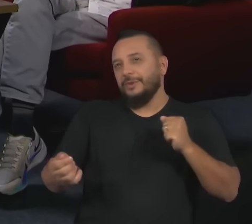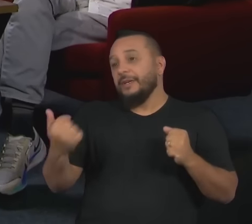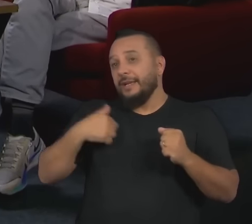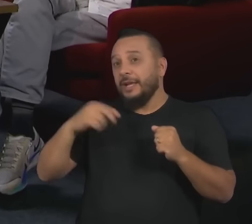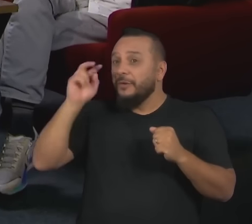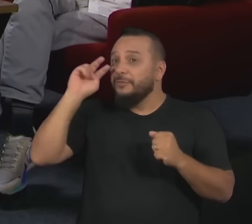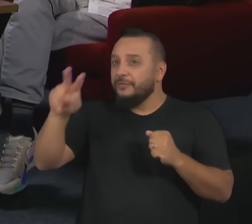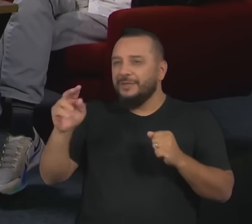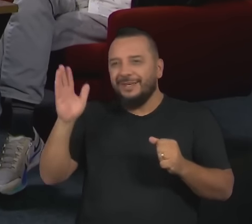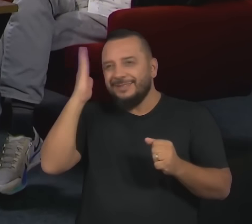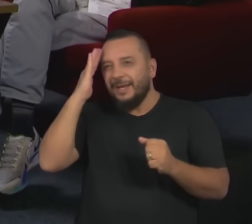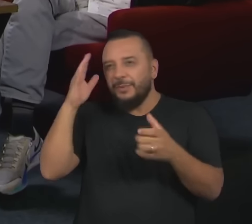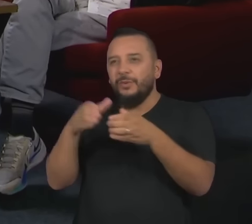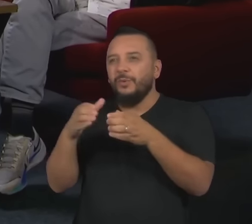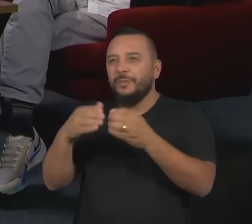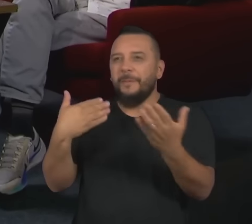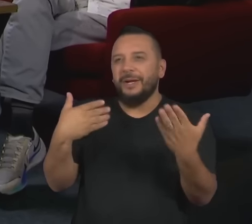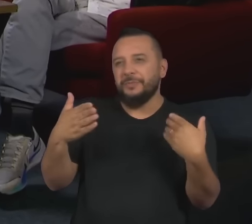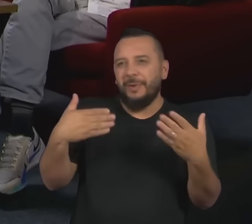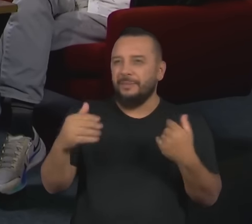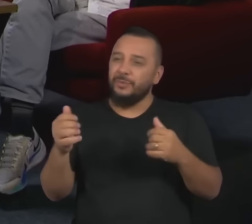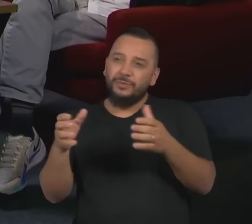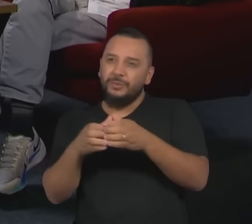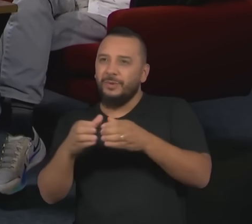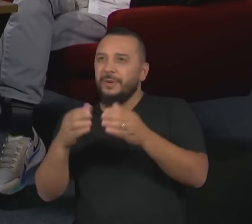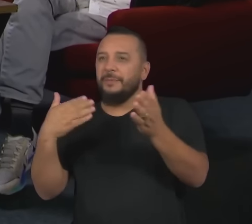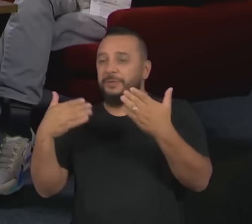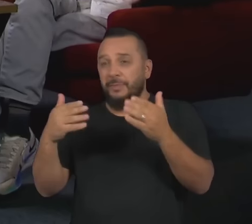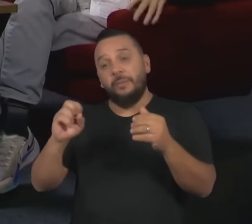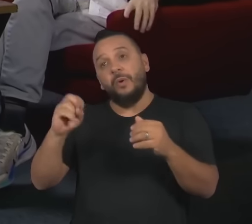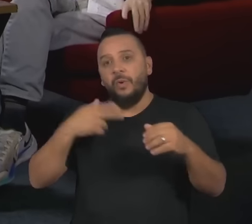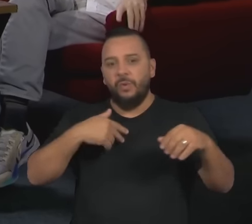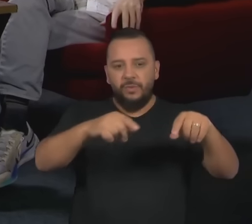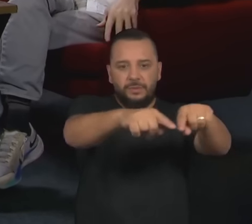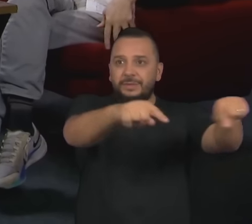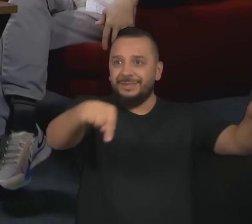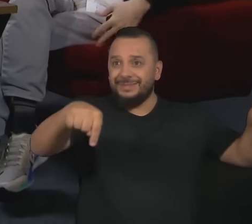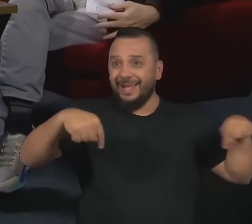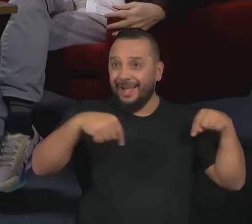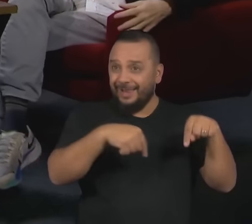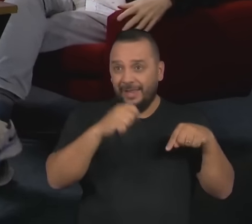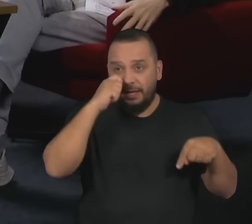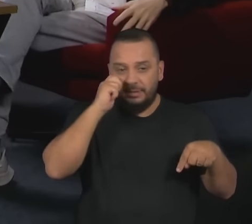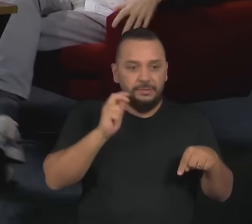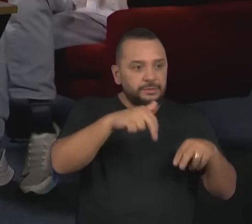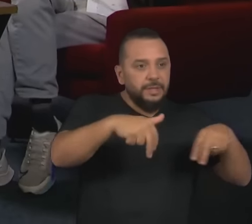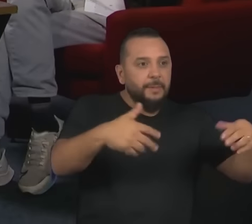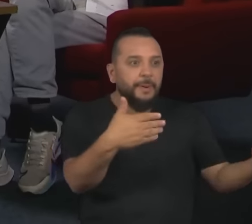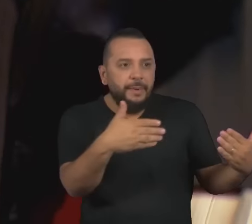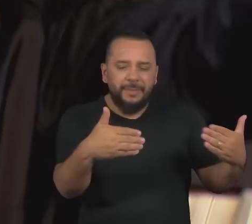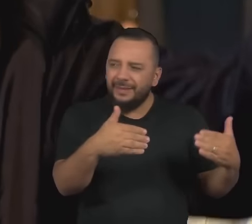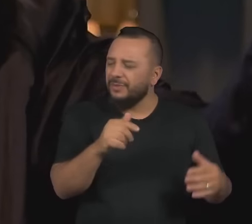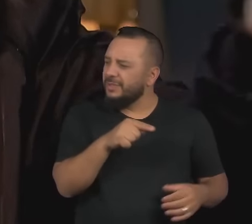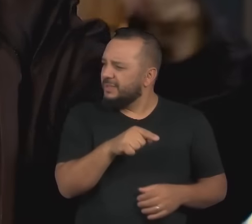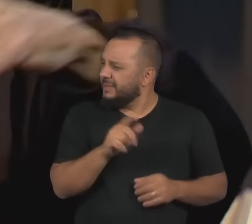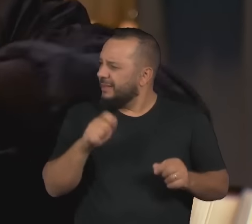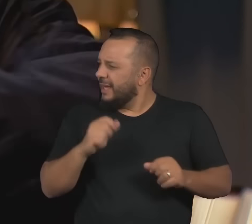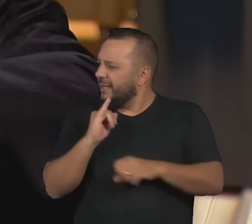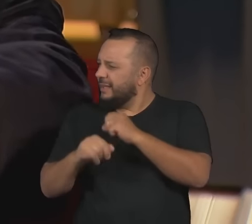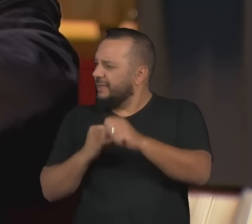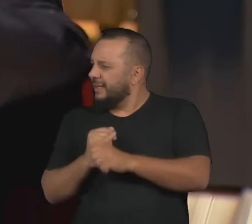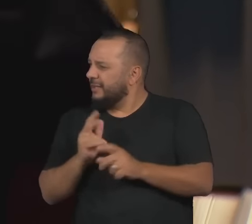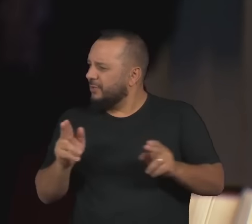salas de bate-papo. Aquelas salas de bate-papo, eu falei, isso daí é uma coisa absolutamente... Sabe, isso aí